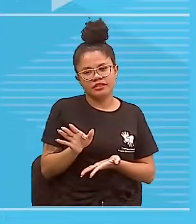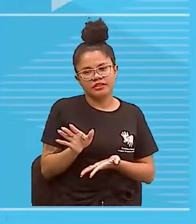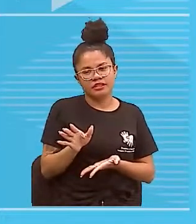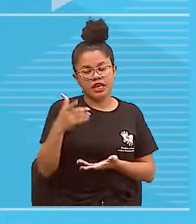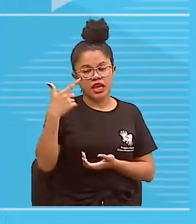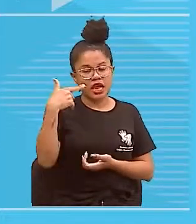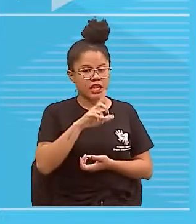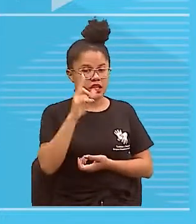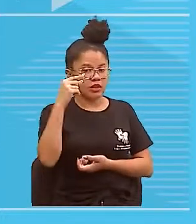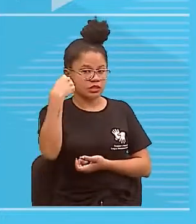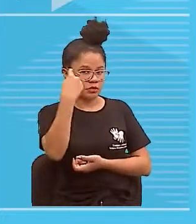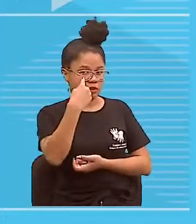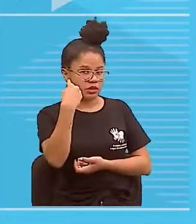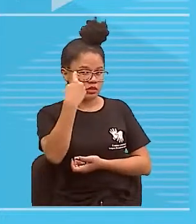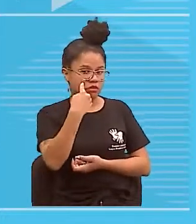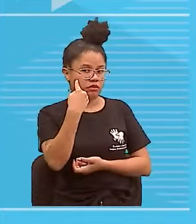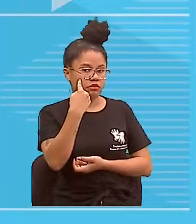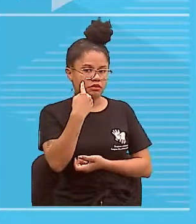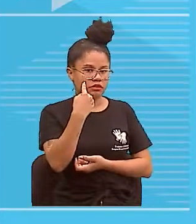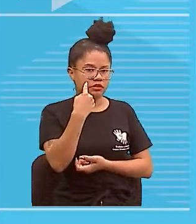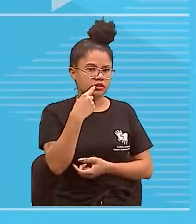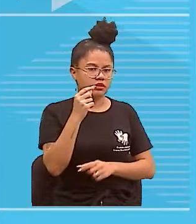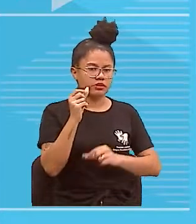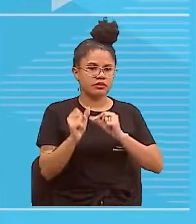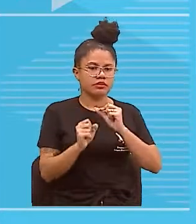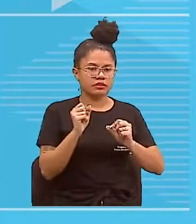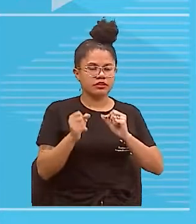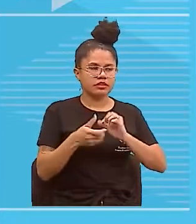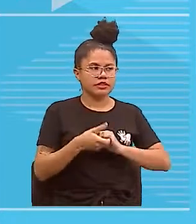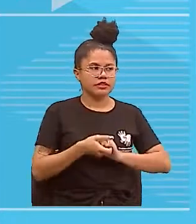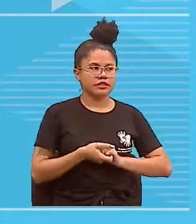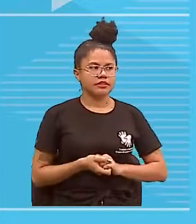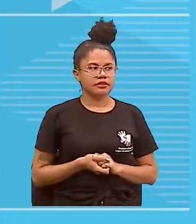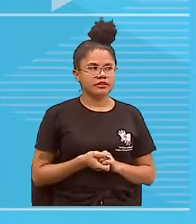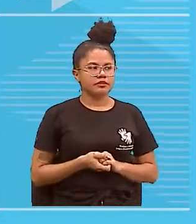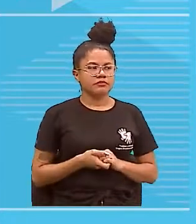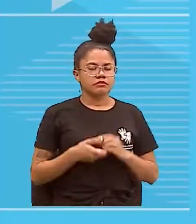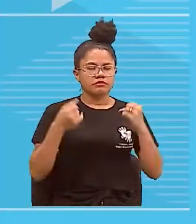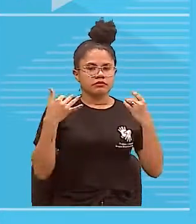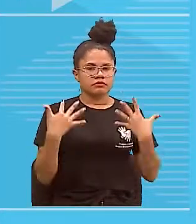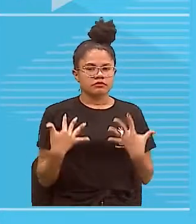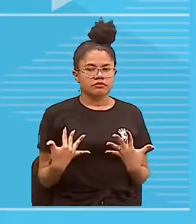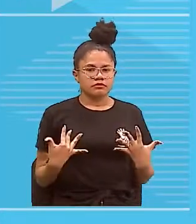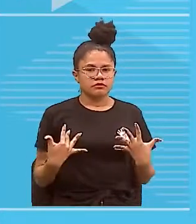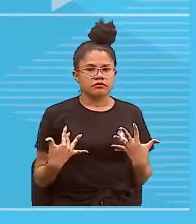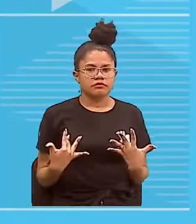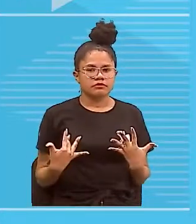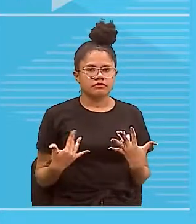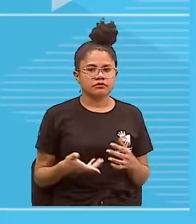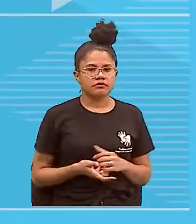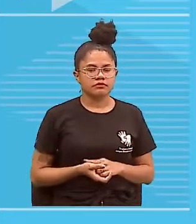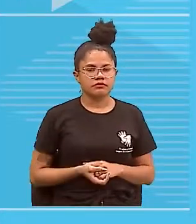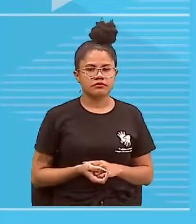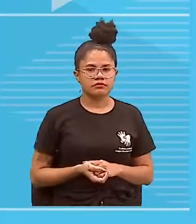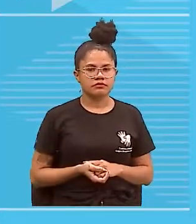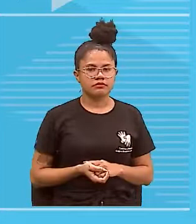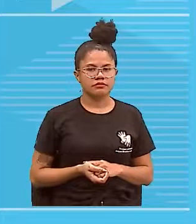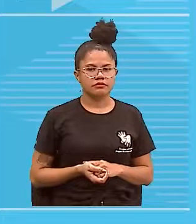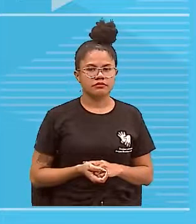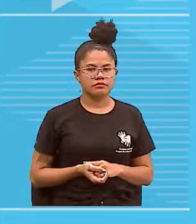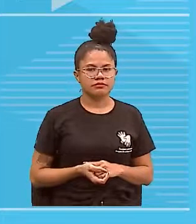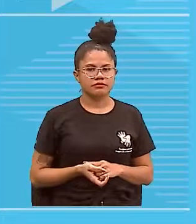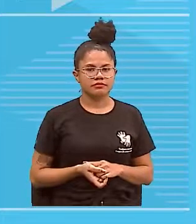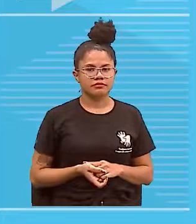língua espanhola é falada e em gigantesca maioria na América